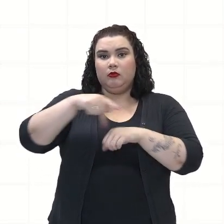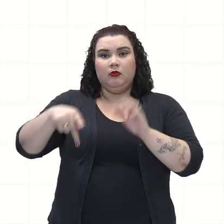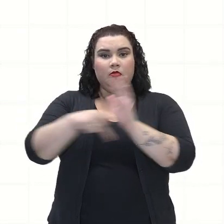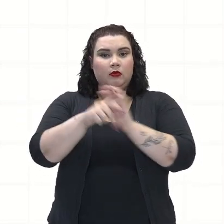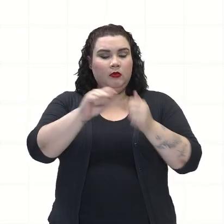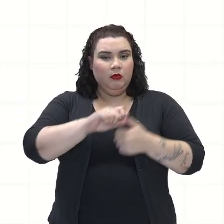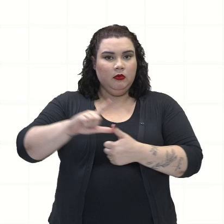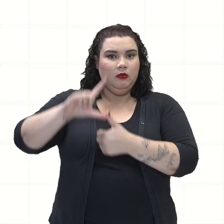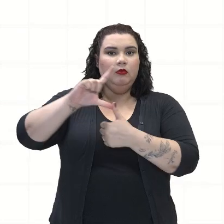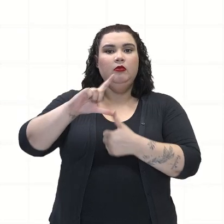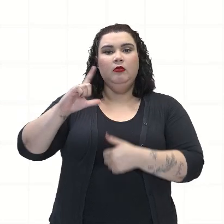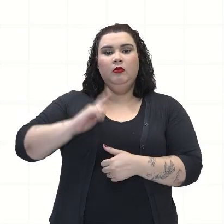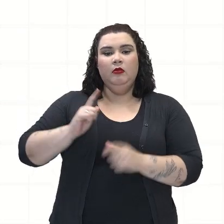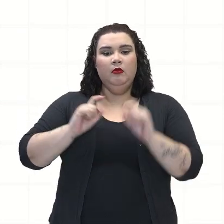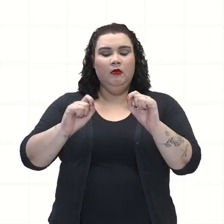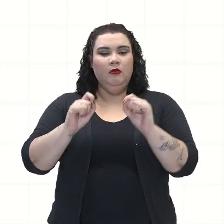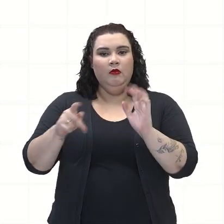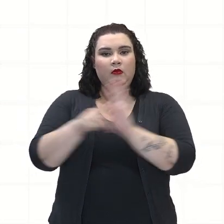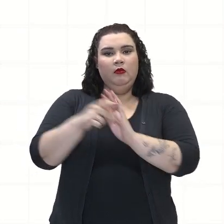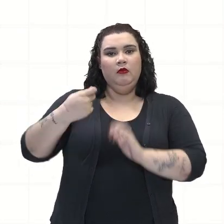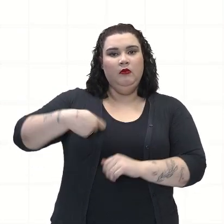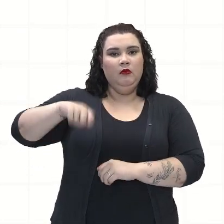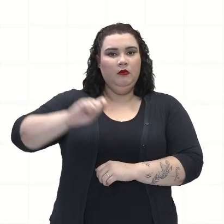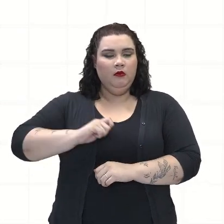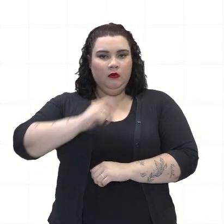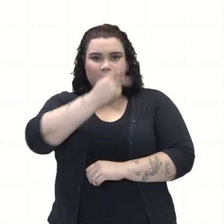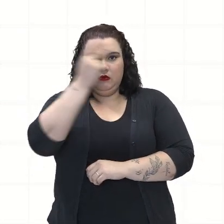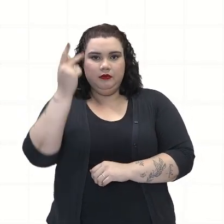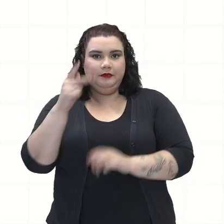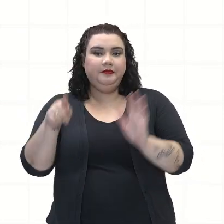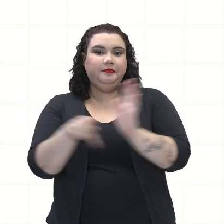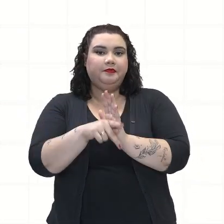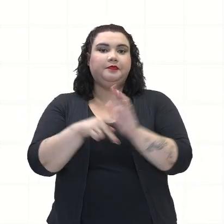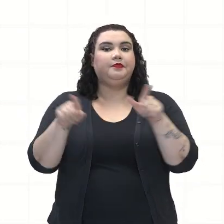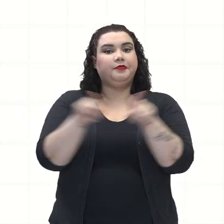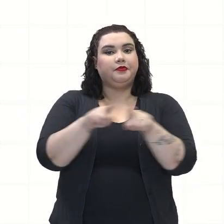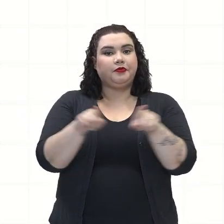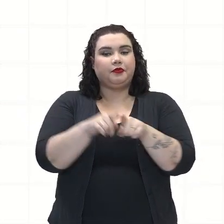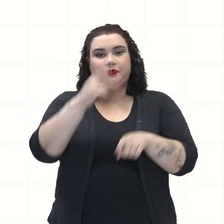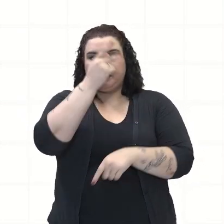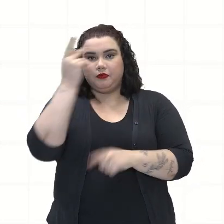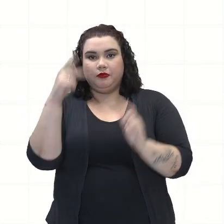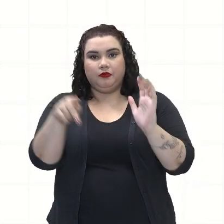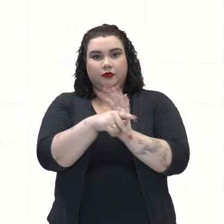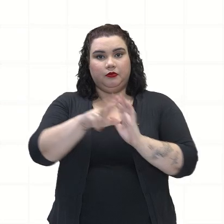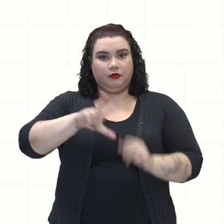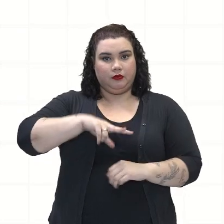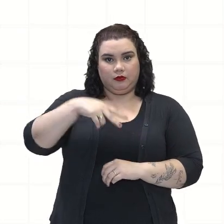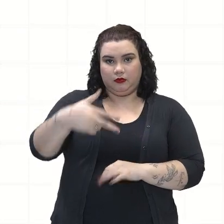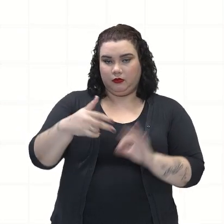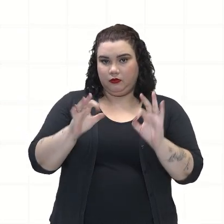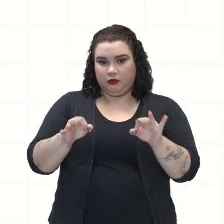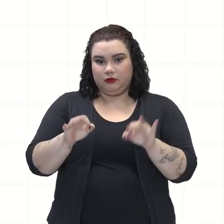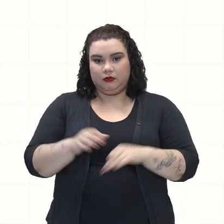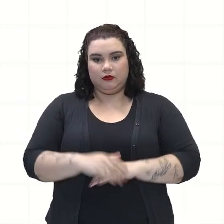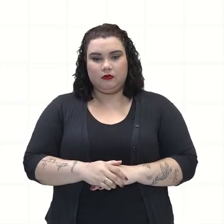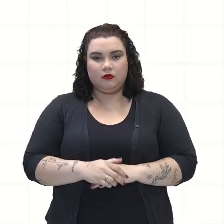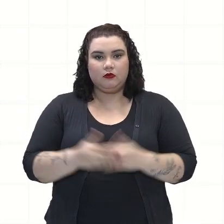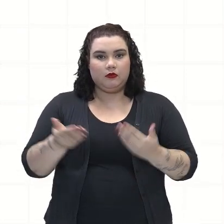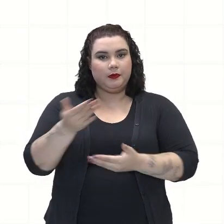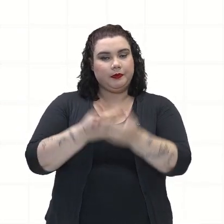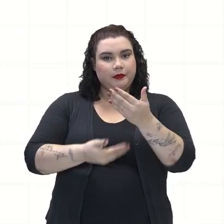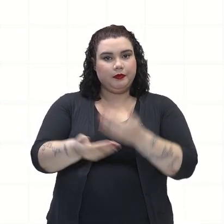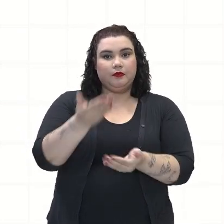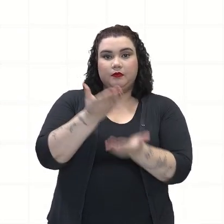Latina foi feita ali por espanhóis e portugueses e, em muitos aspectos, elas se assemelham também, certo? Bem, dando